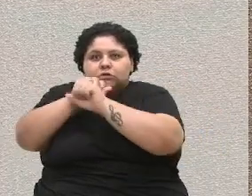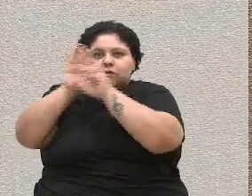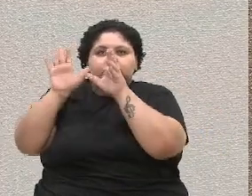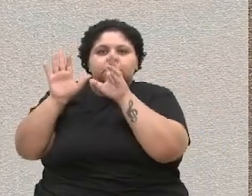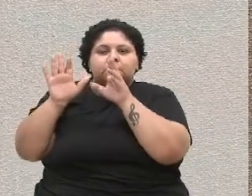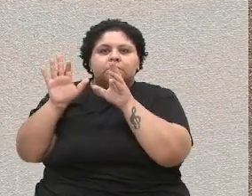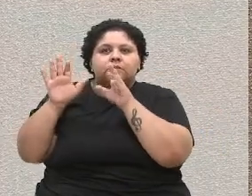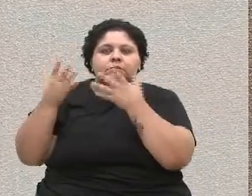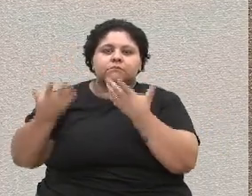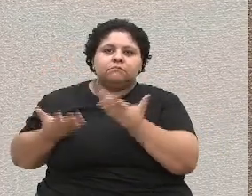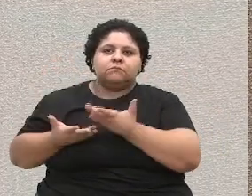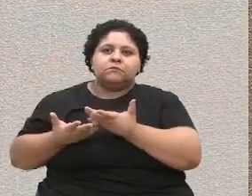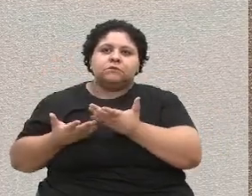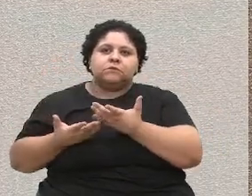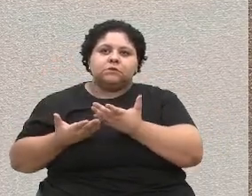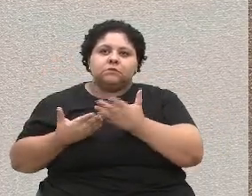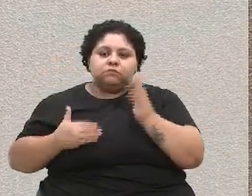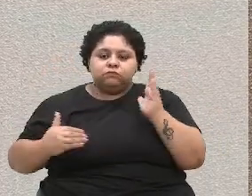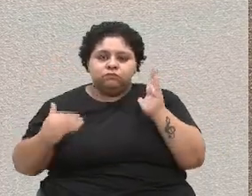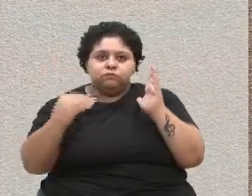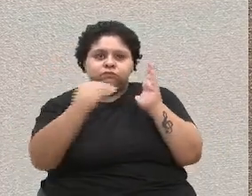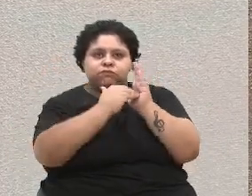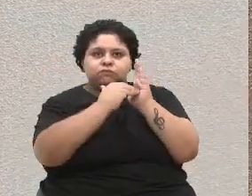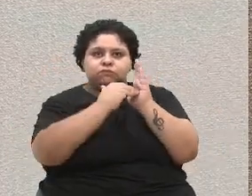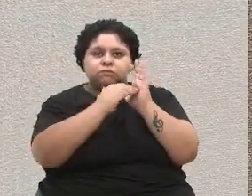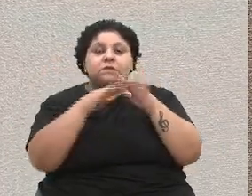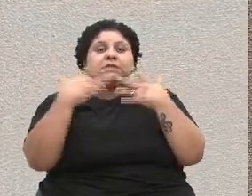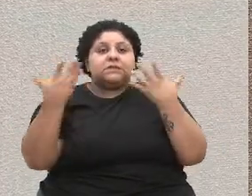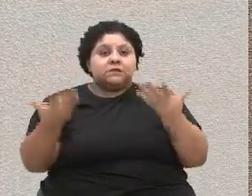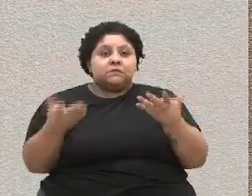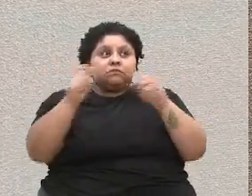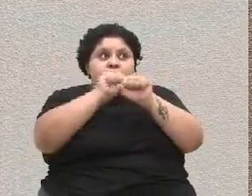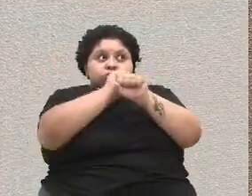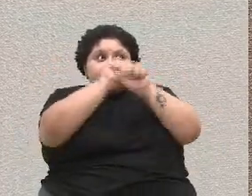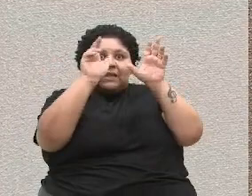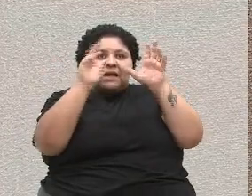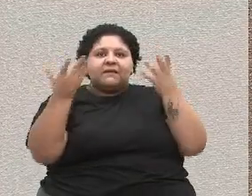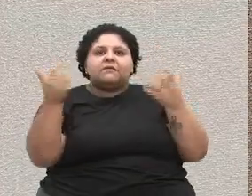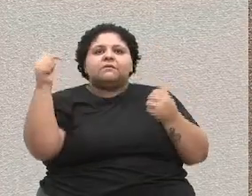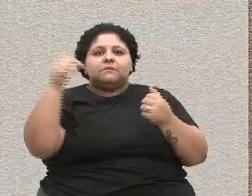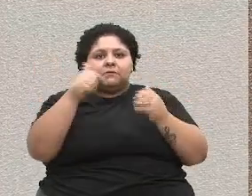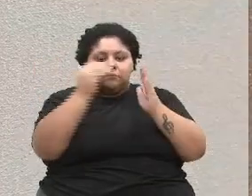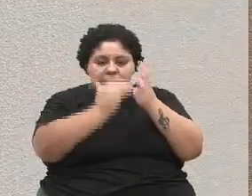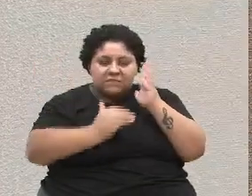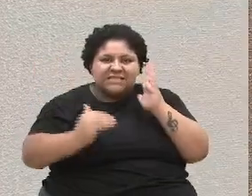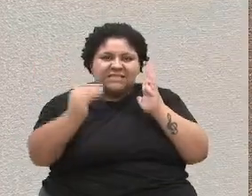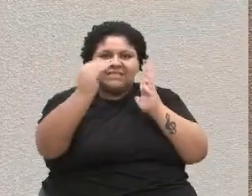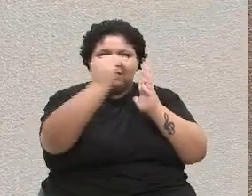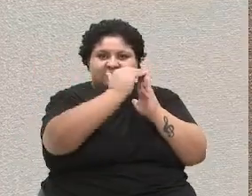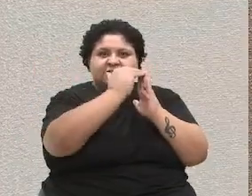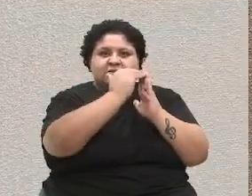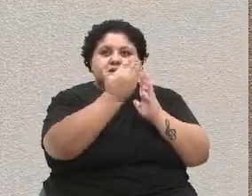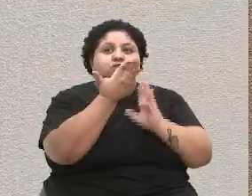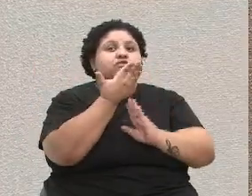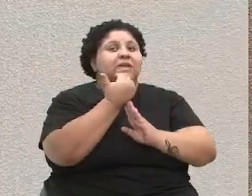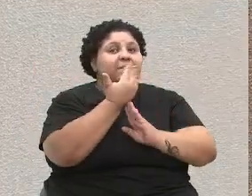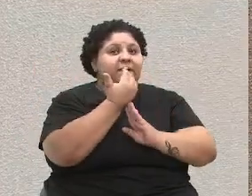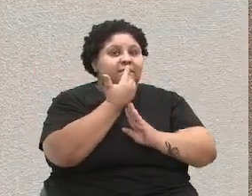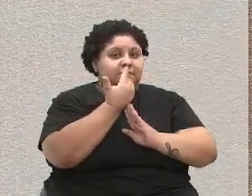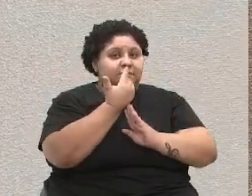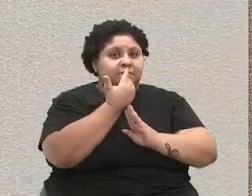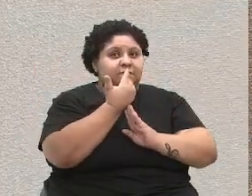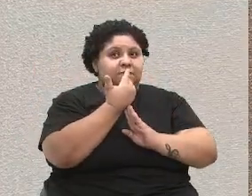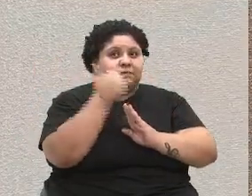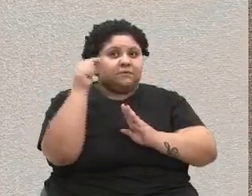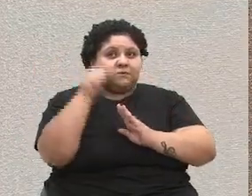de classe média. Então, tenho clareza de que esse aumento do ICM nos alimentos, essa